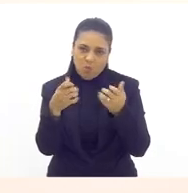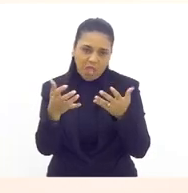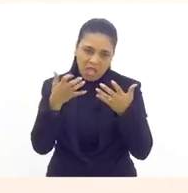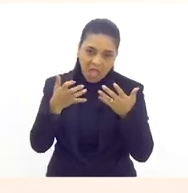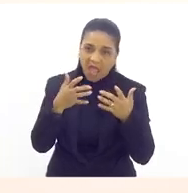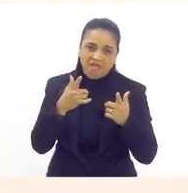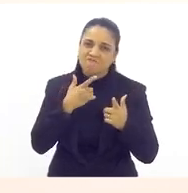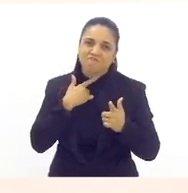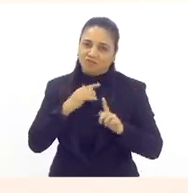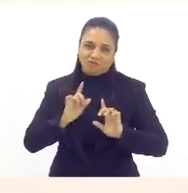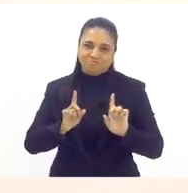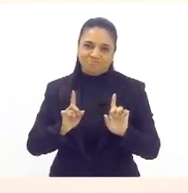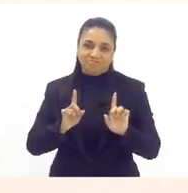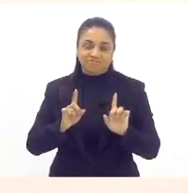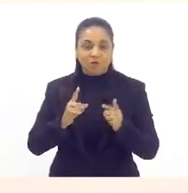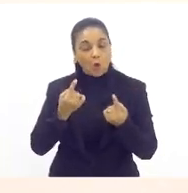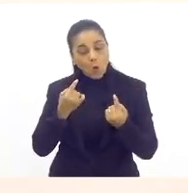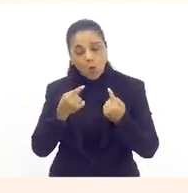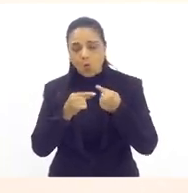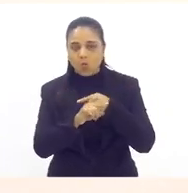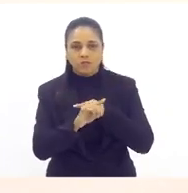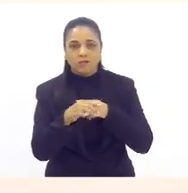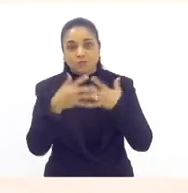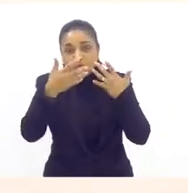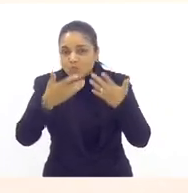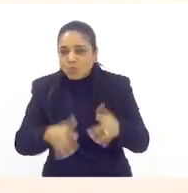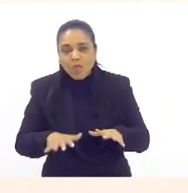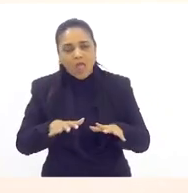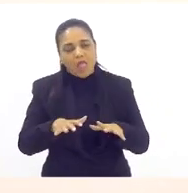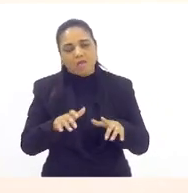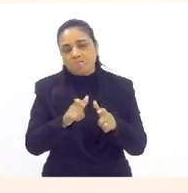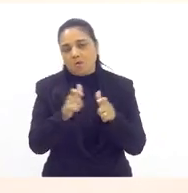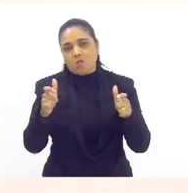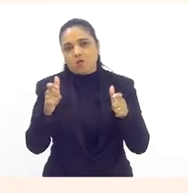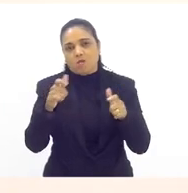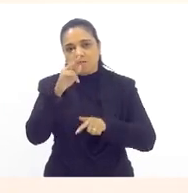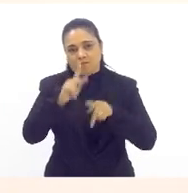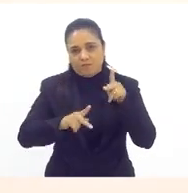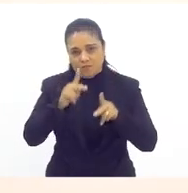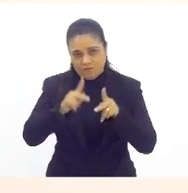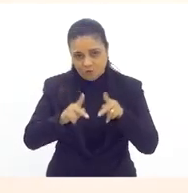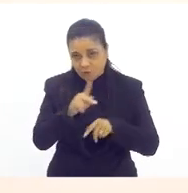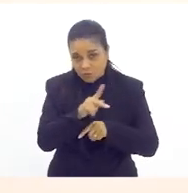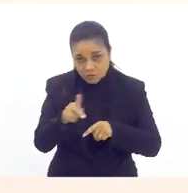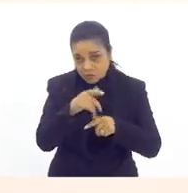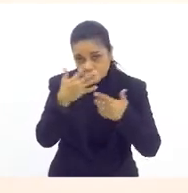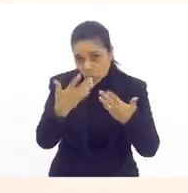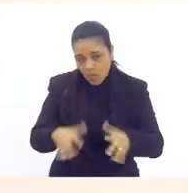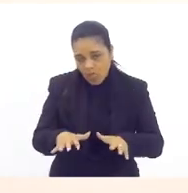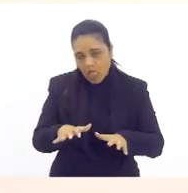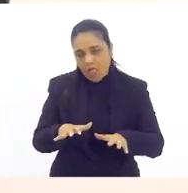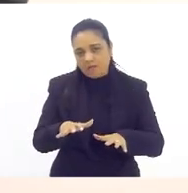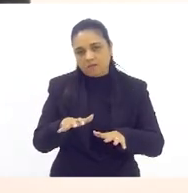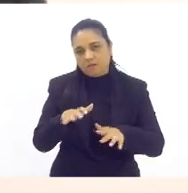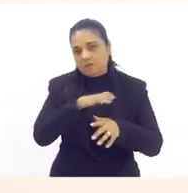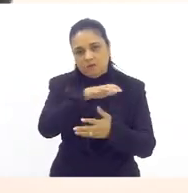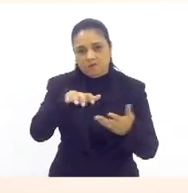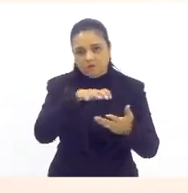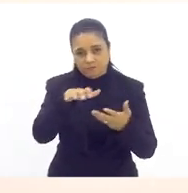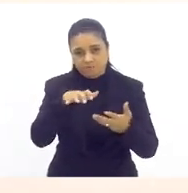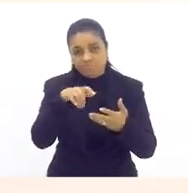muito pelo contrário a maioria das pessoas não querem greve mas elas não estão encontrando outra alternativa